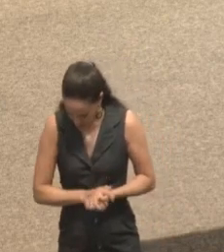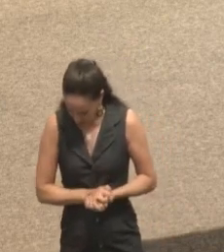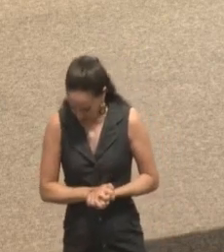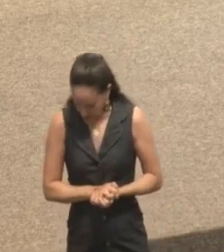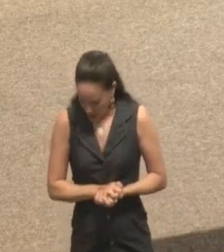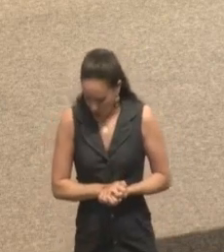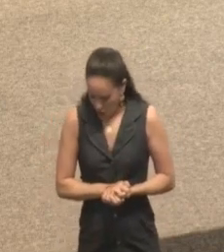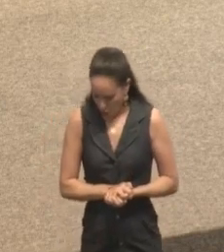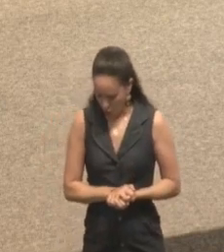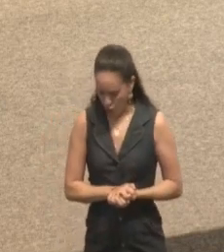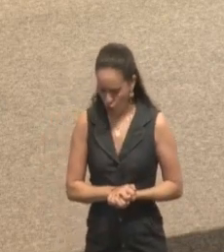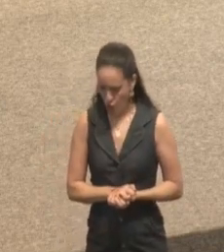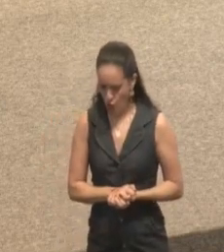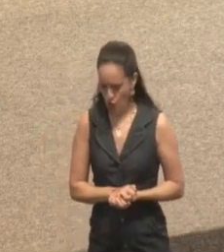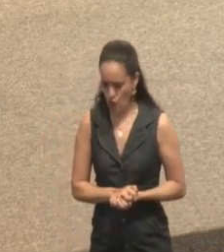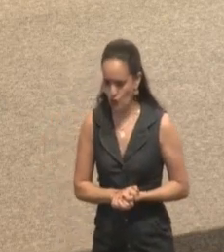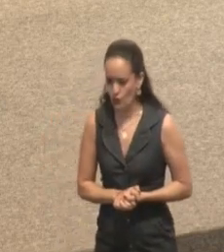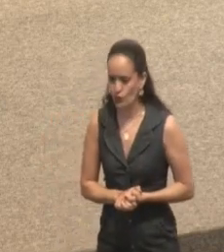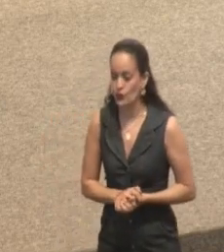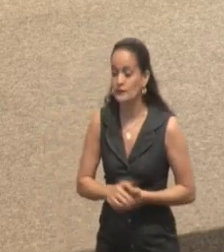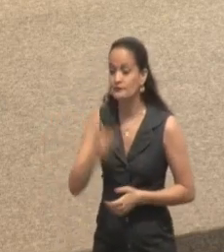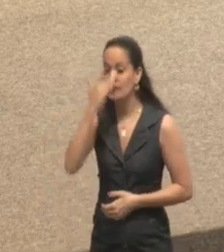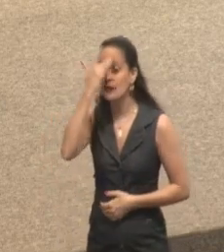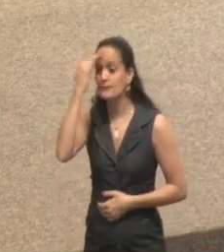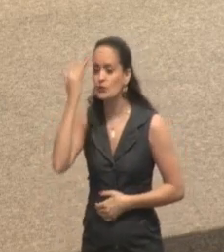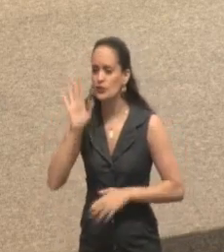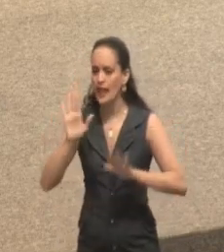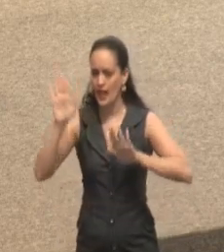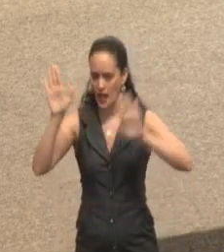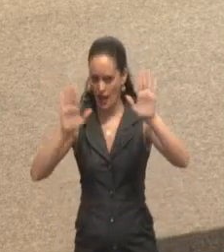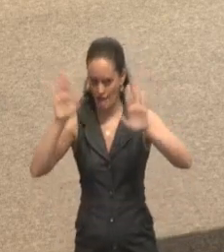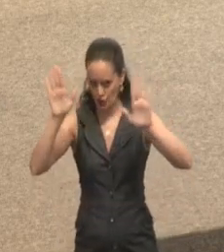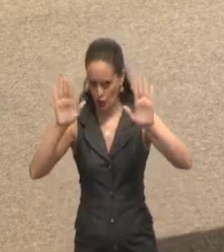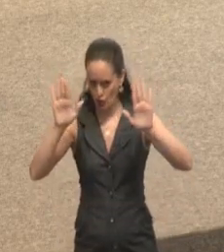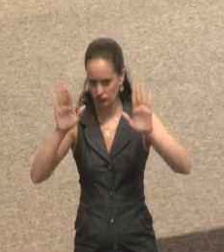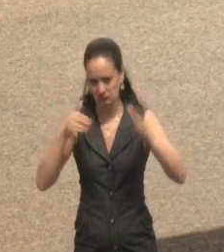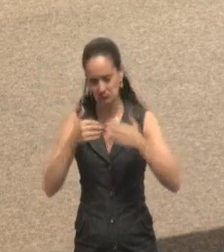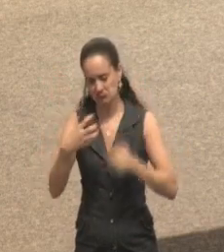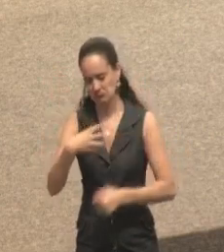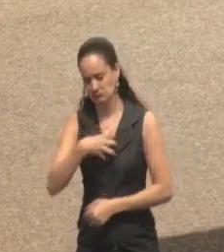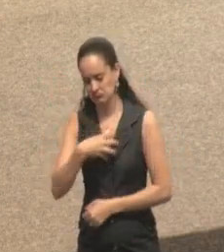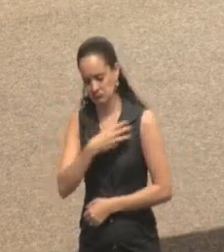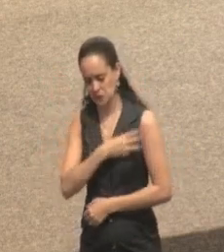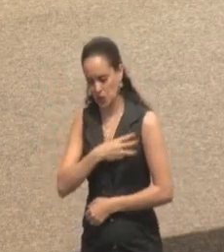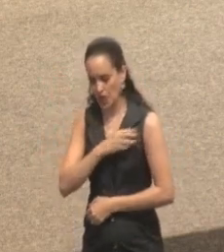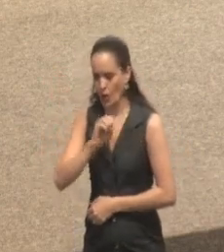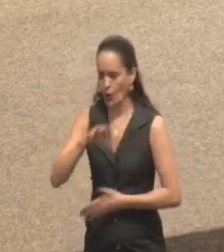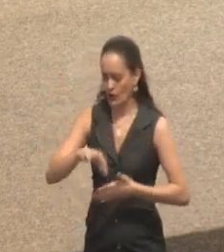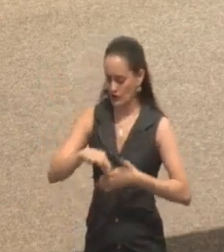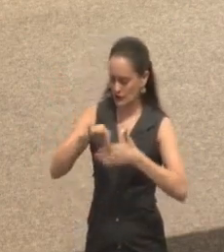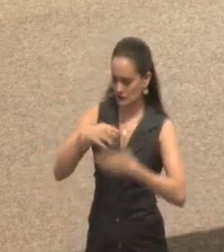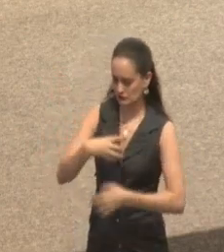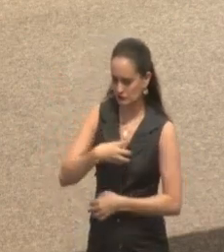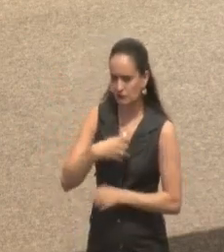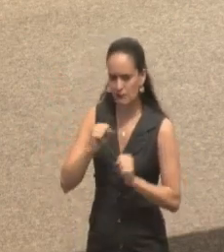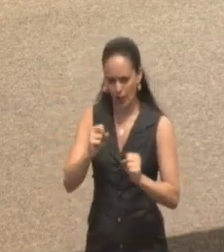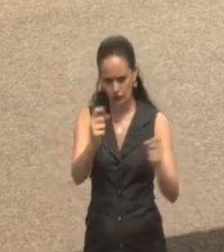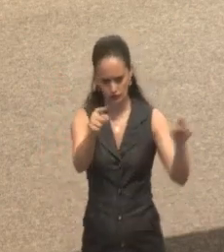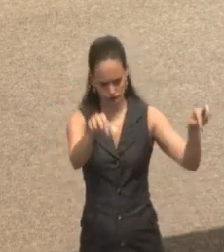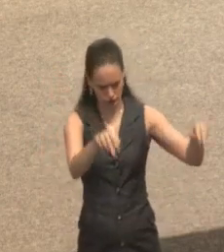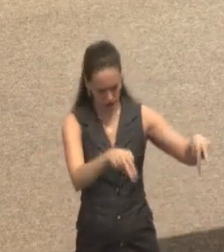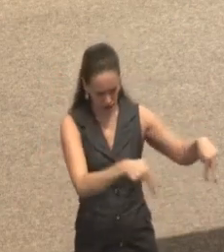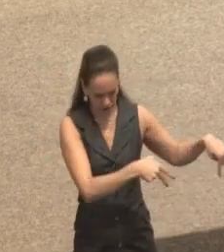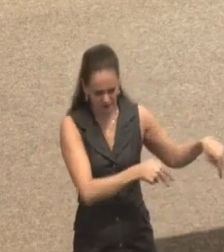As pessoas que levantaram a mão, seja para entregar sua vida a Jesus, seja por vocação, se puderem sair do seu lugar, vir aqui à frente para a gente